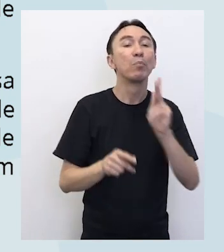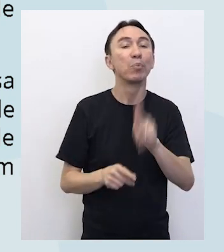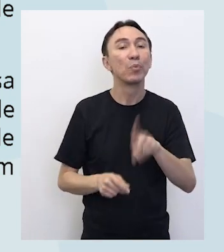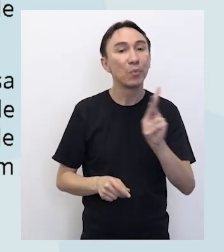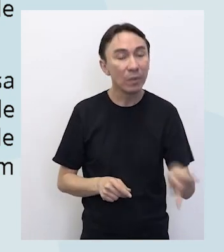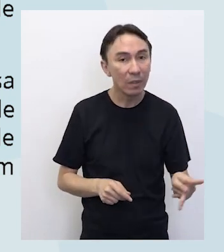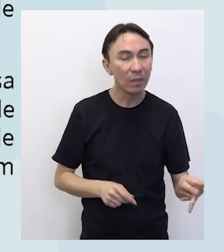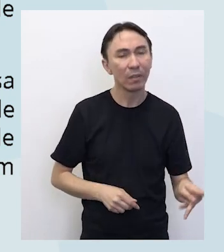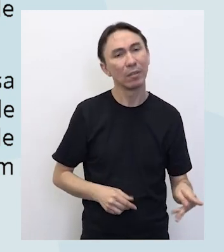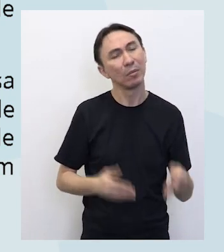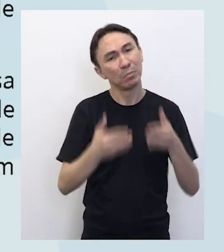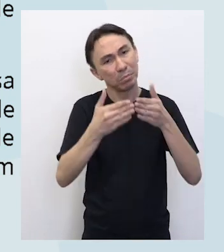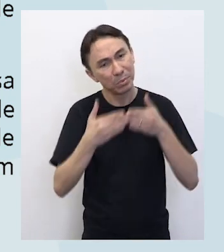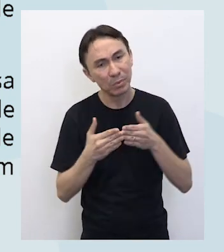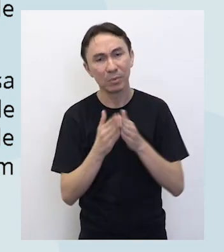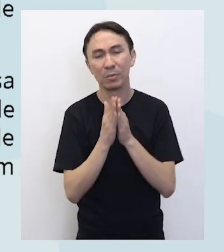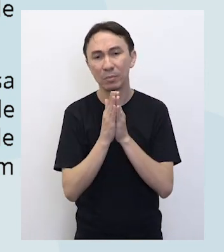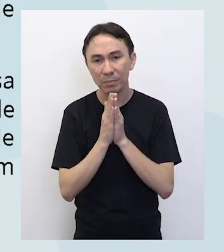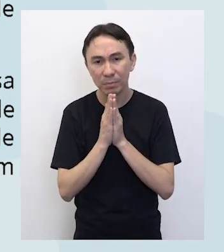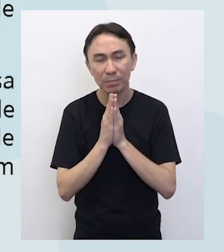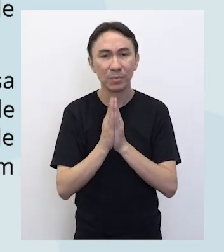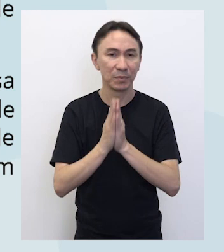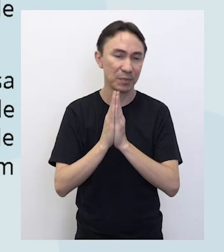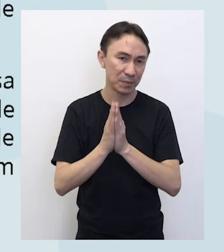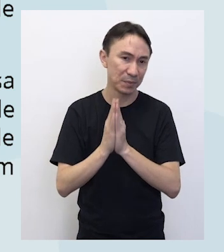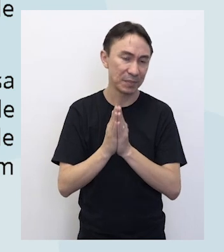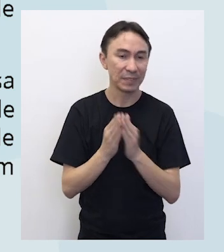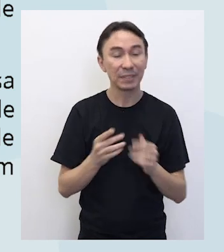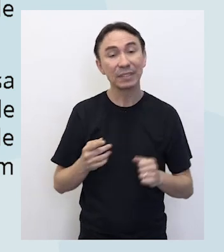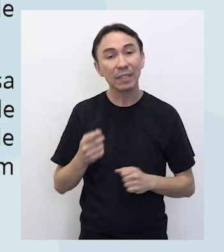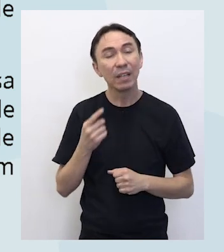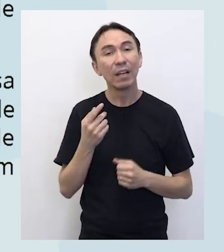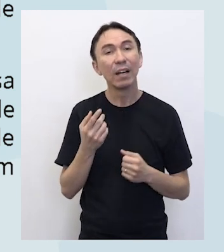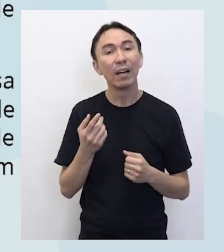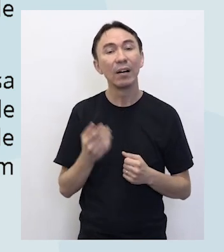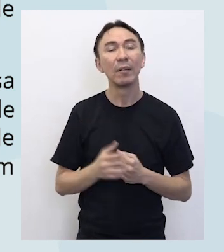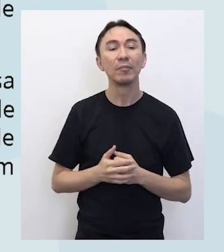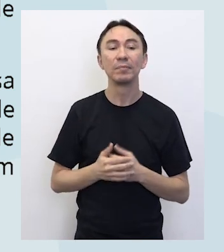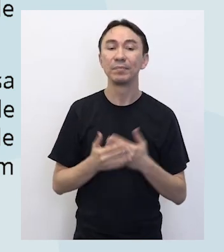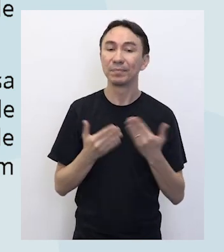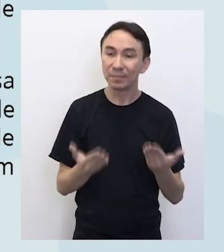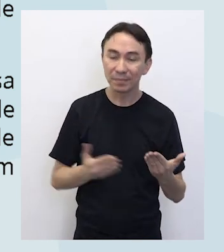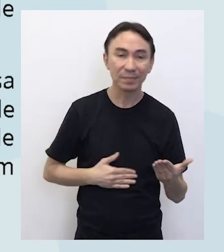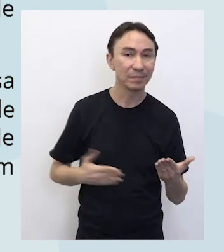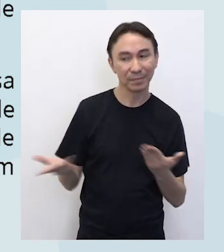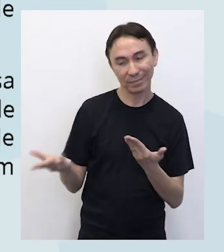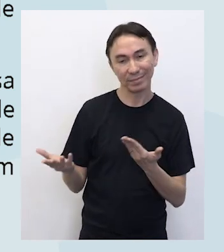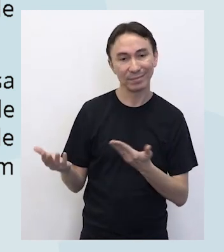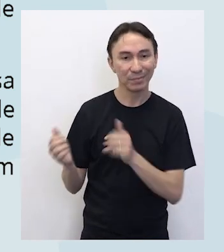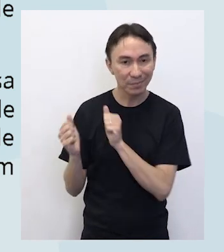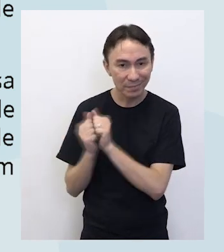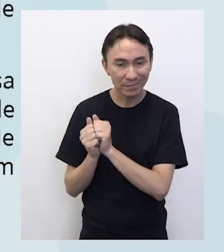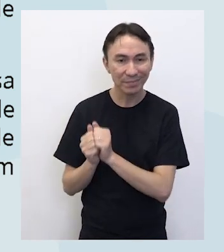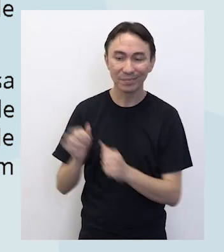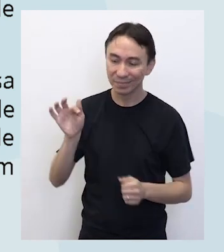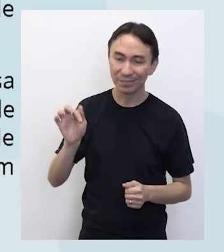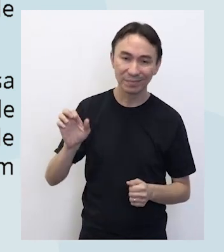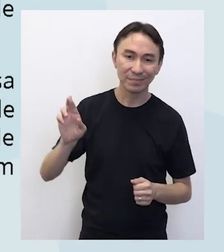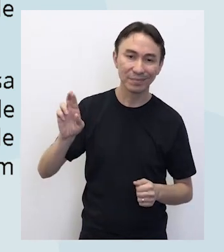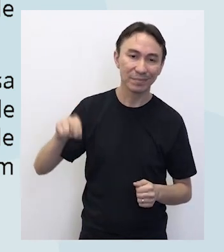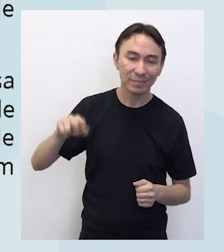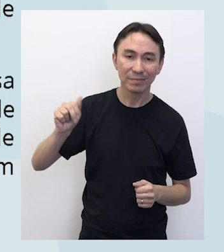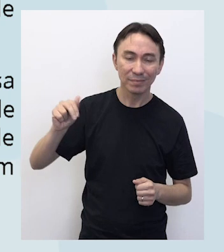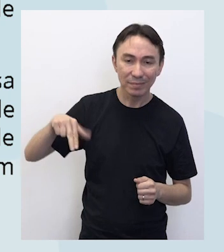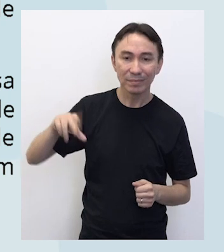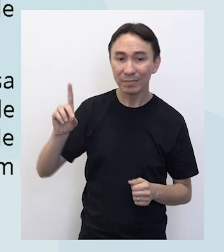uma gentileza, não pode? Para a minha colega Fernanda, né? A gente vai finalizar aqui a aula.